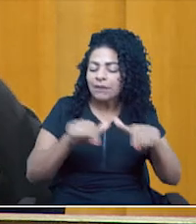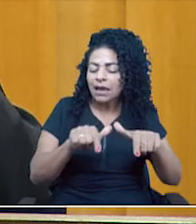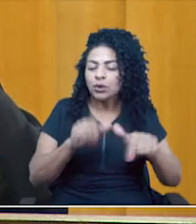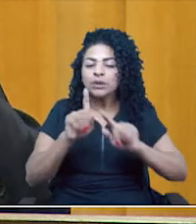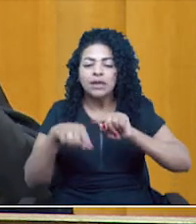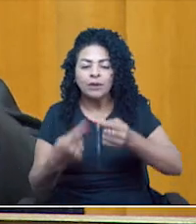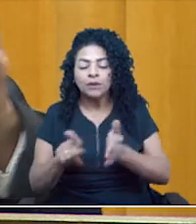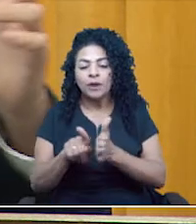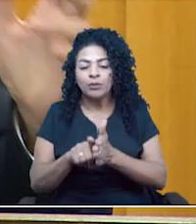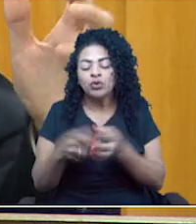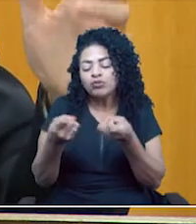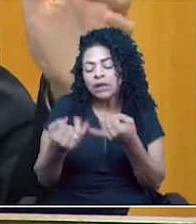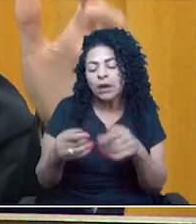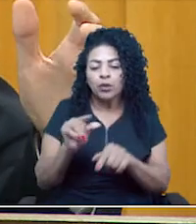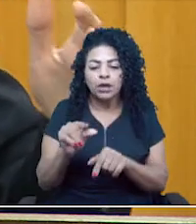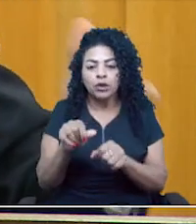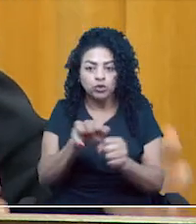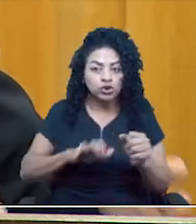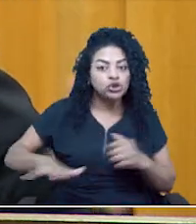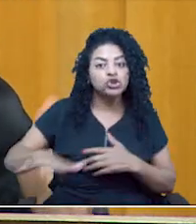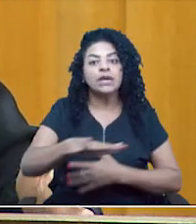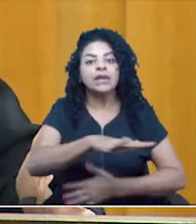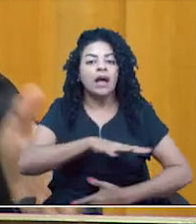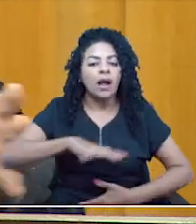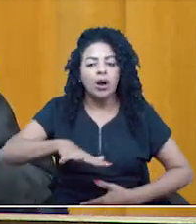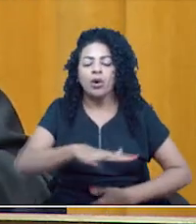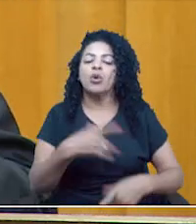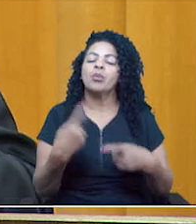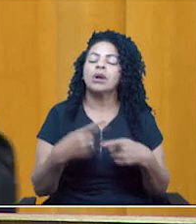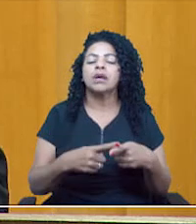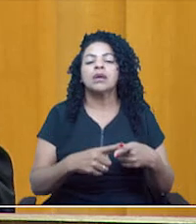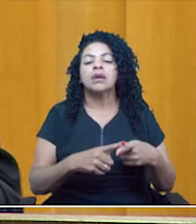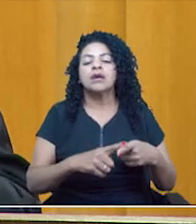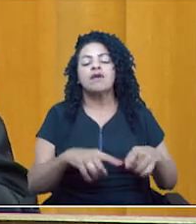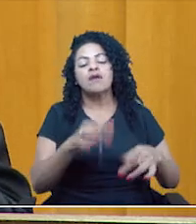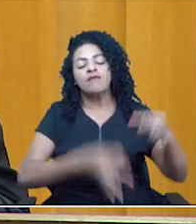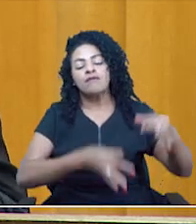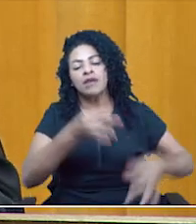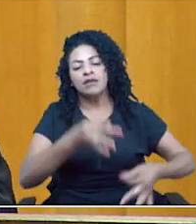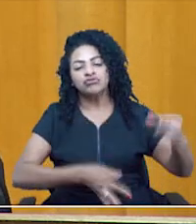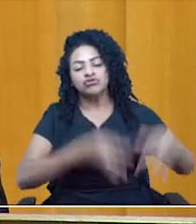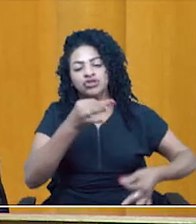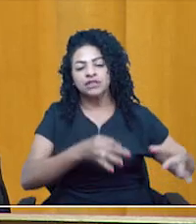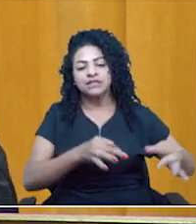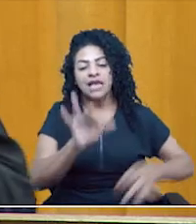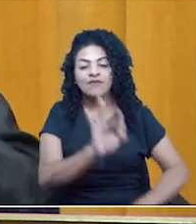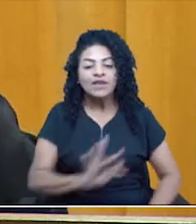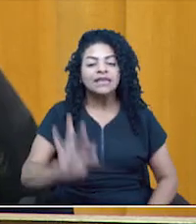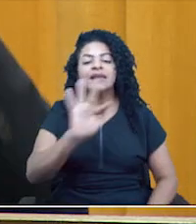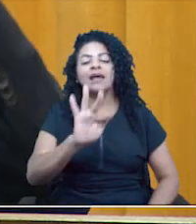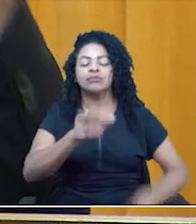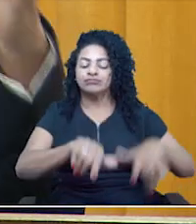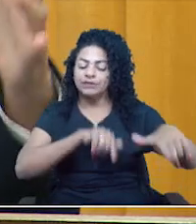pontuar uma situação, porque existem especificidades maiores, Justiça Federal do Trabalho, entre elas, entre si, algumas diferenças com as justiças estaduais,